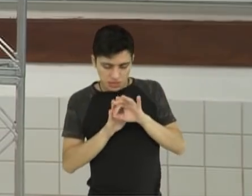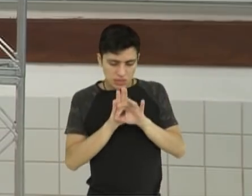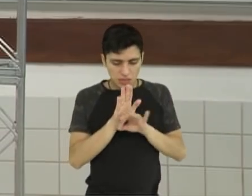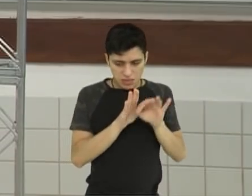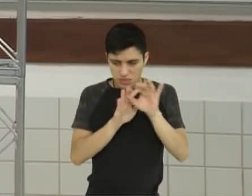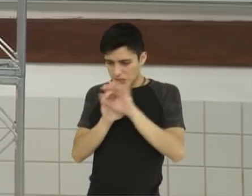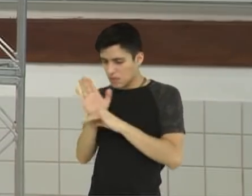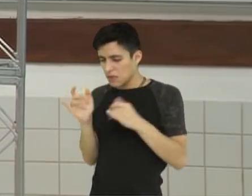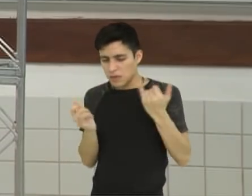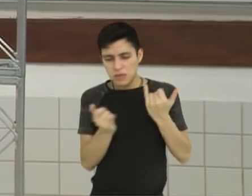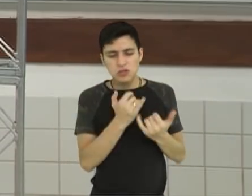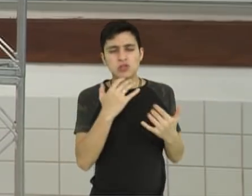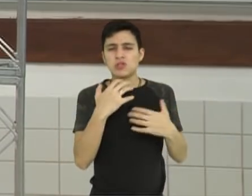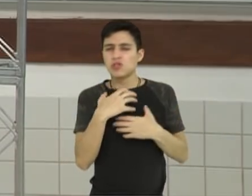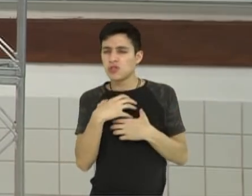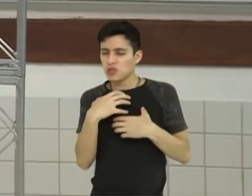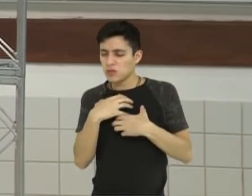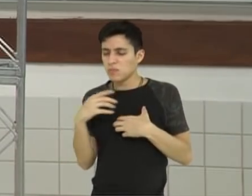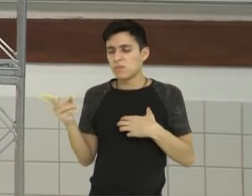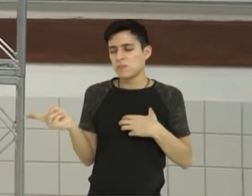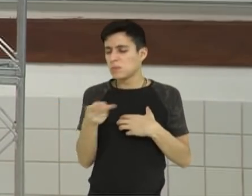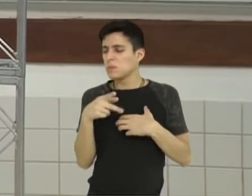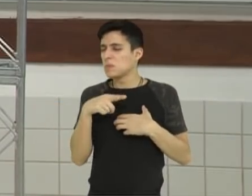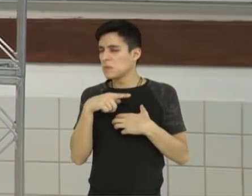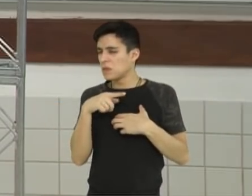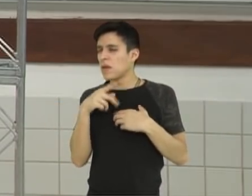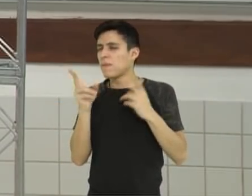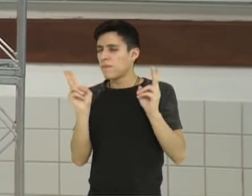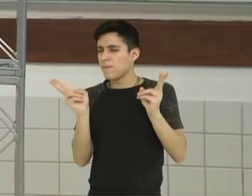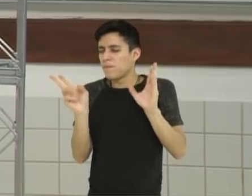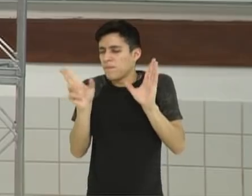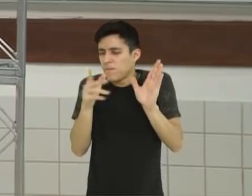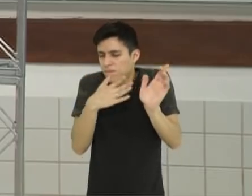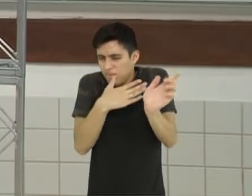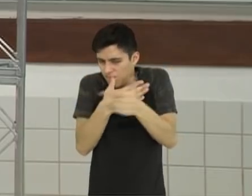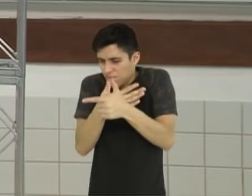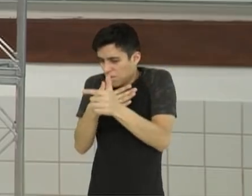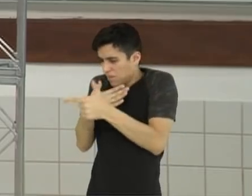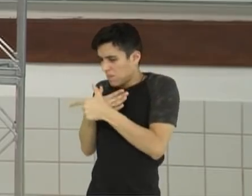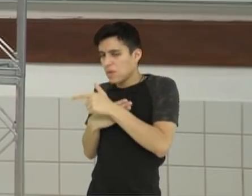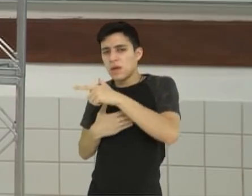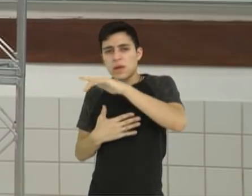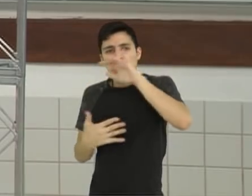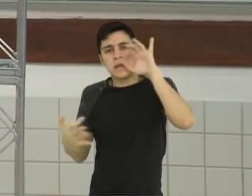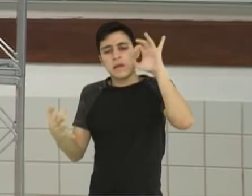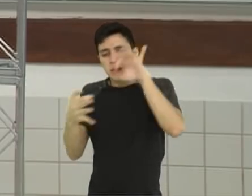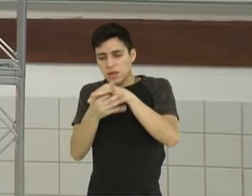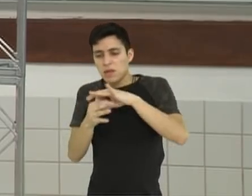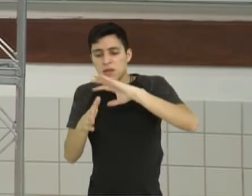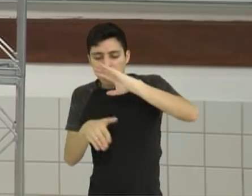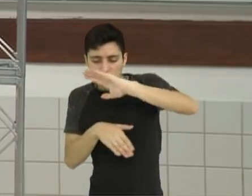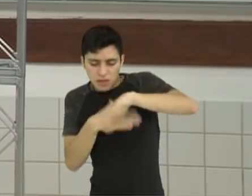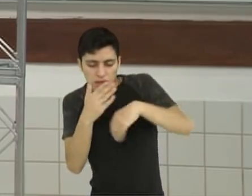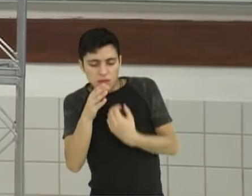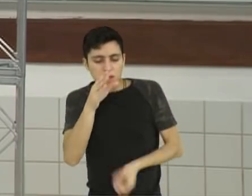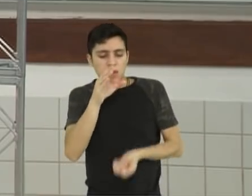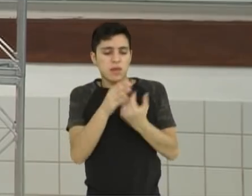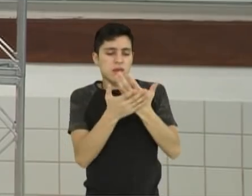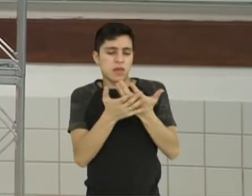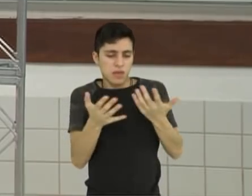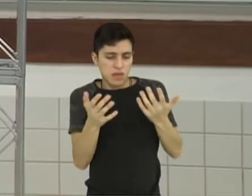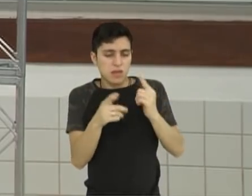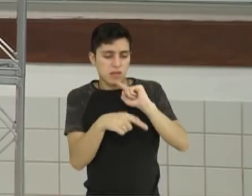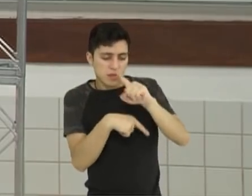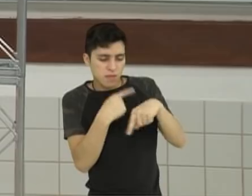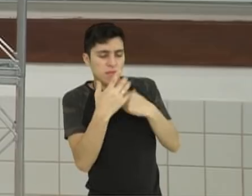uma função parecida, elas se juntam e formam um tecido. Esses tecidos, trabalhando junto, formam o quê? Um